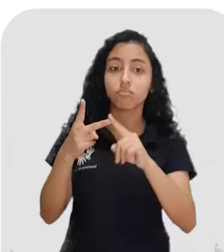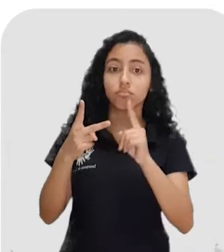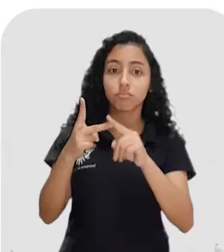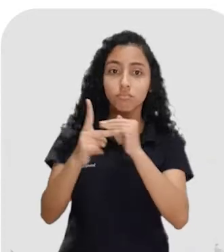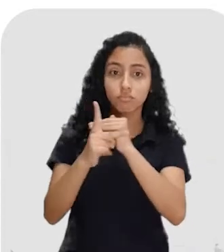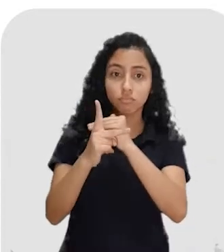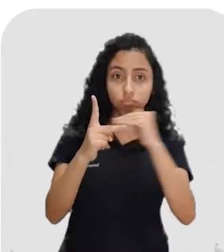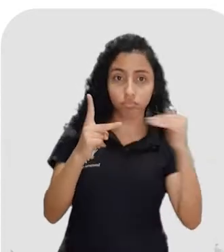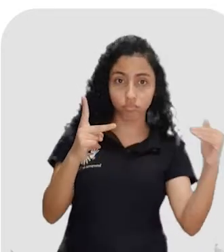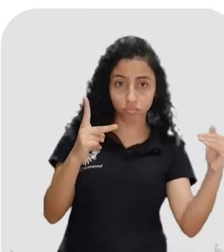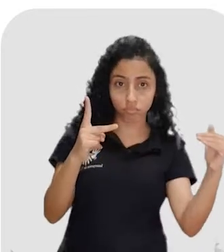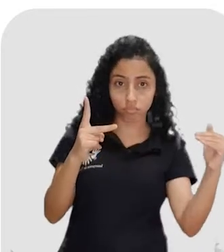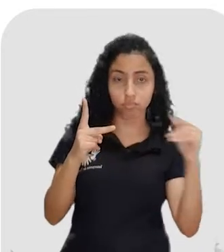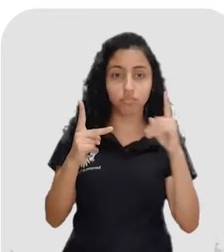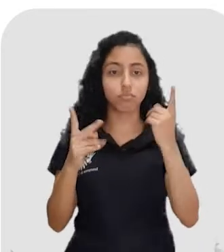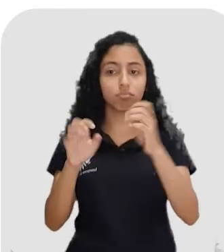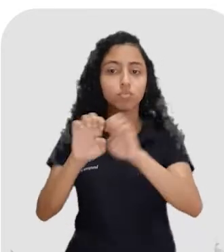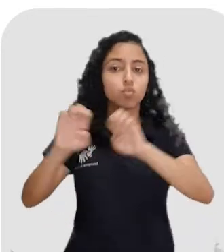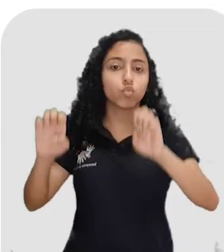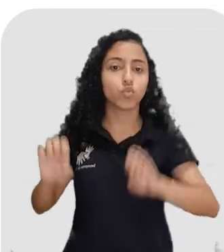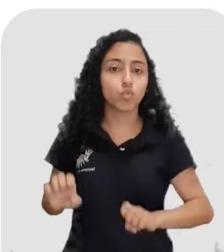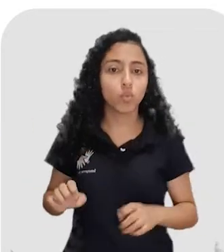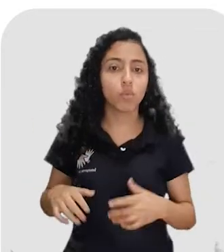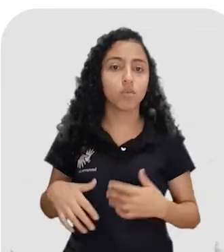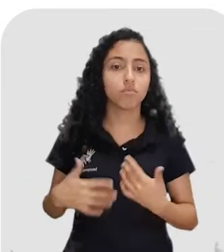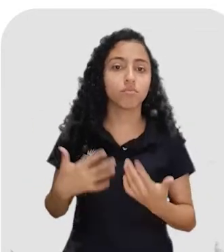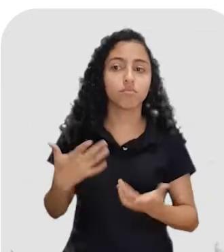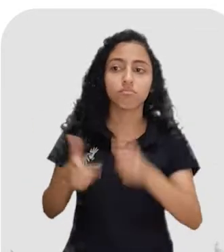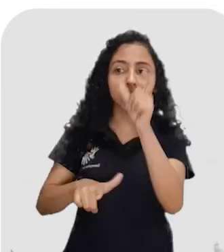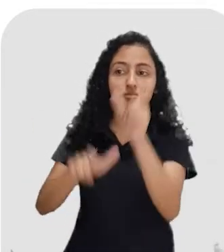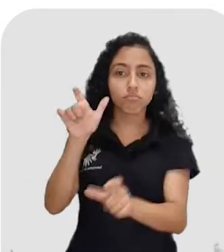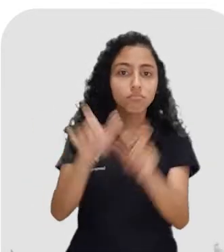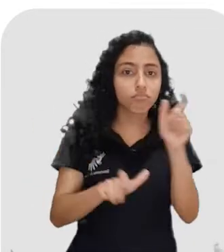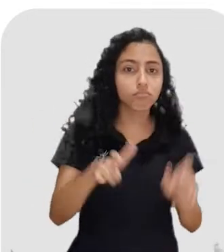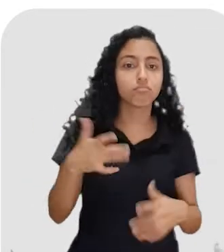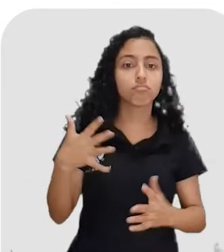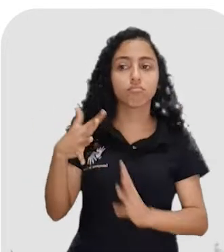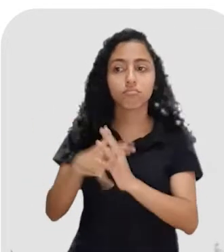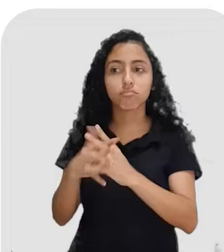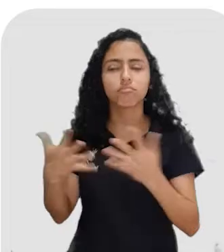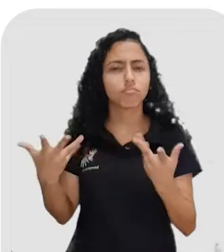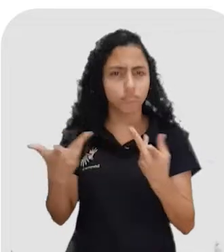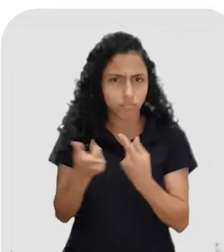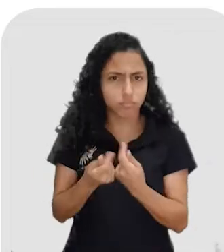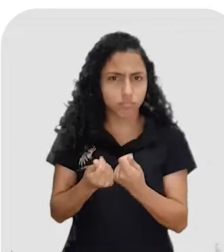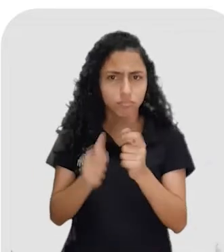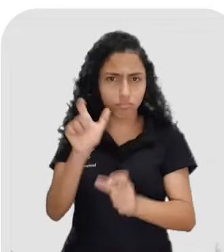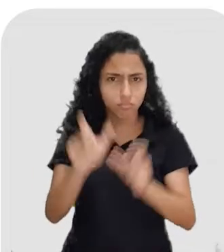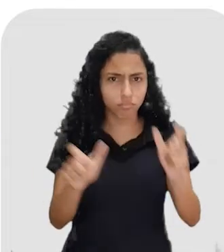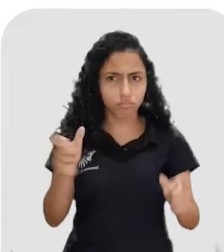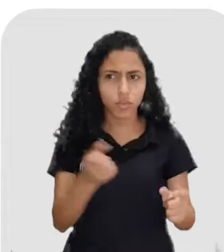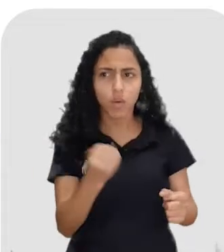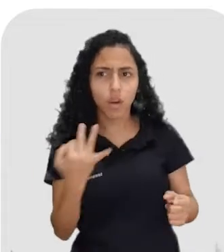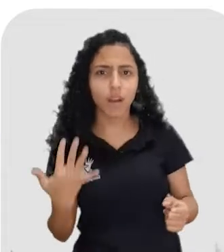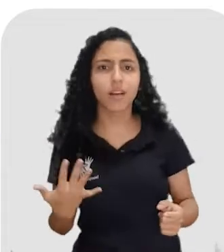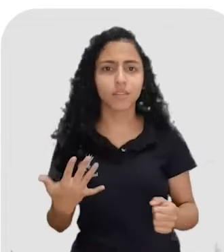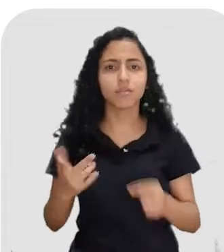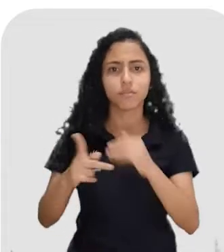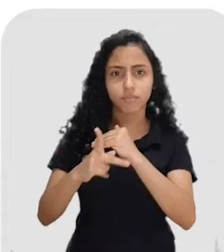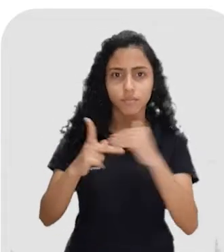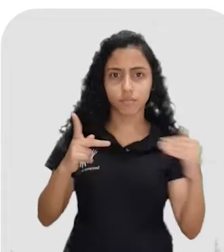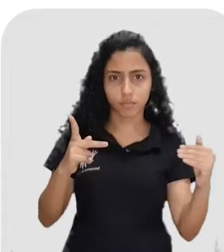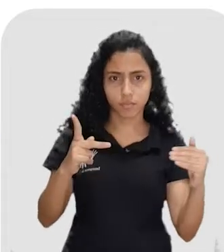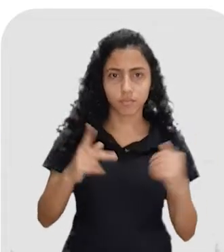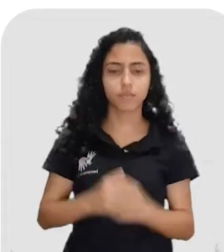ecológicos, e eu tenho no eixo X a estrutura daquele ecossistema, que pode ser a composição de espécies, a complexidade, a